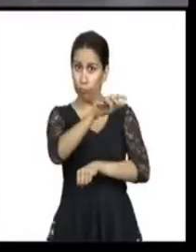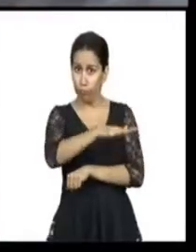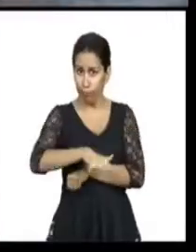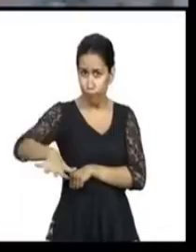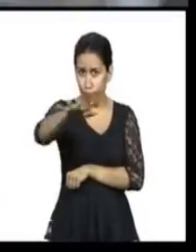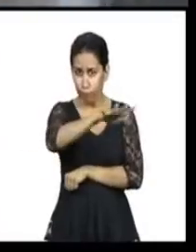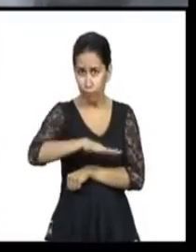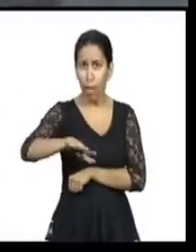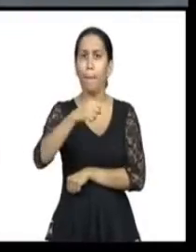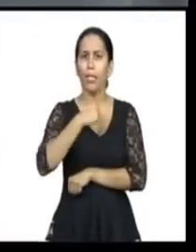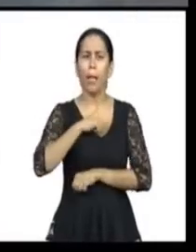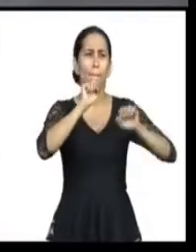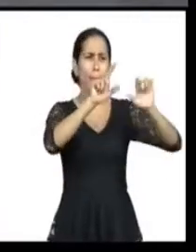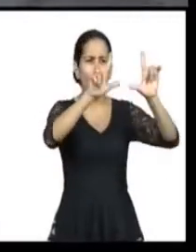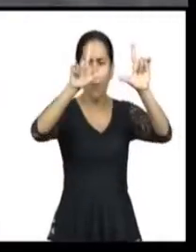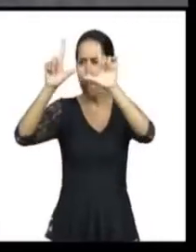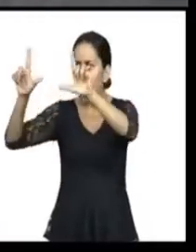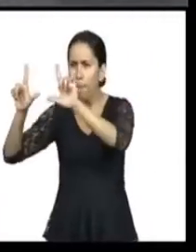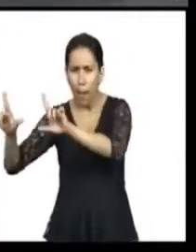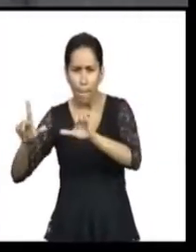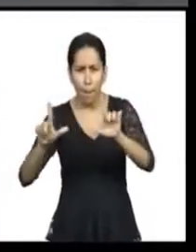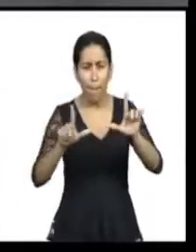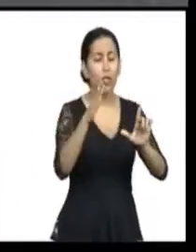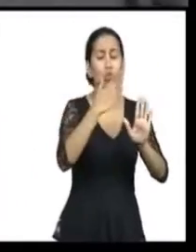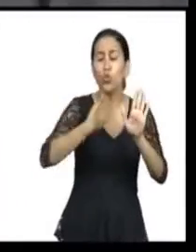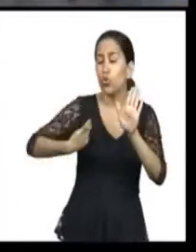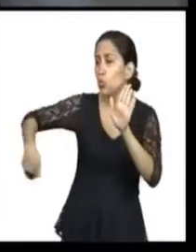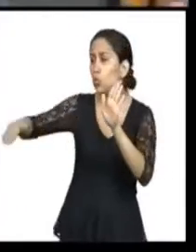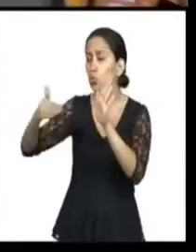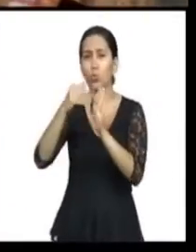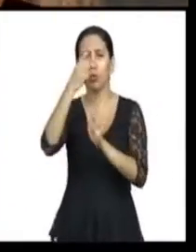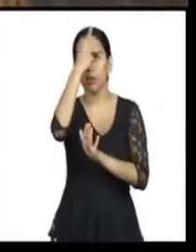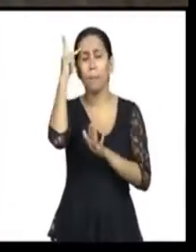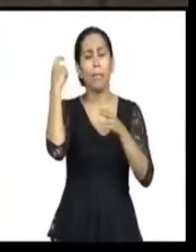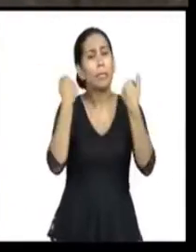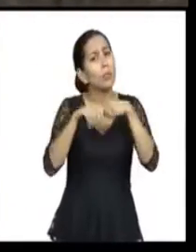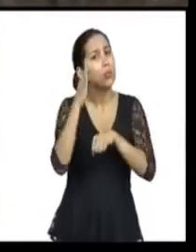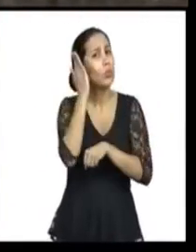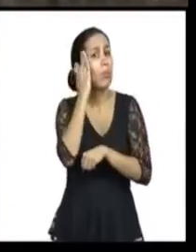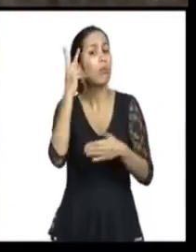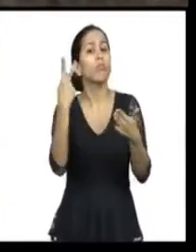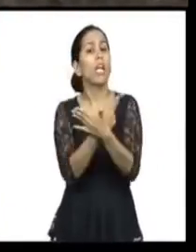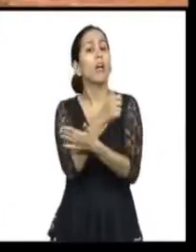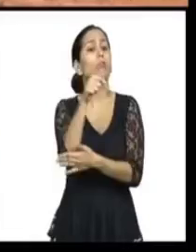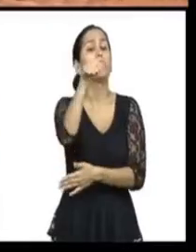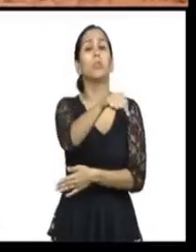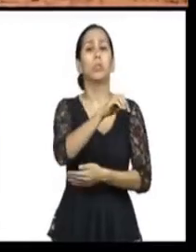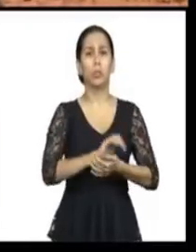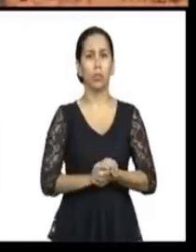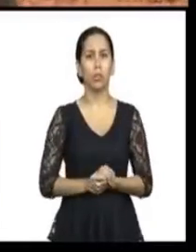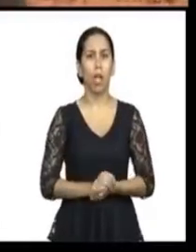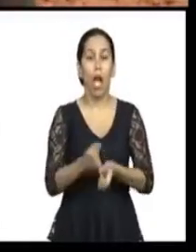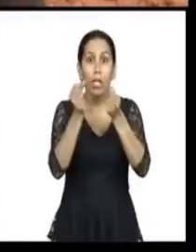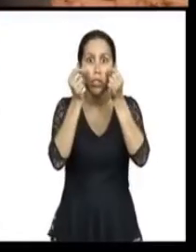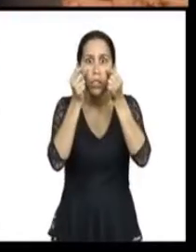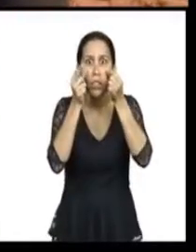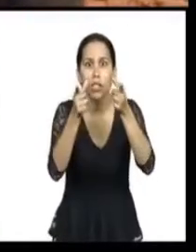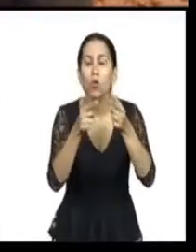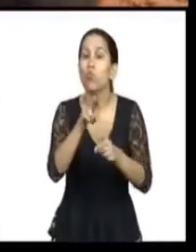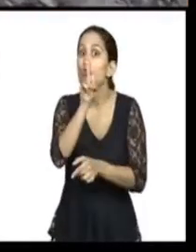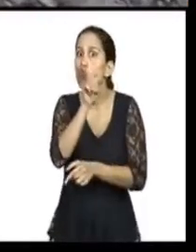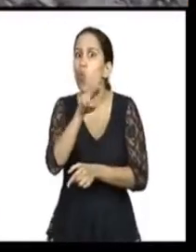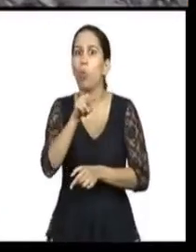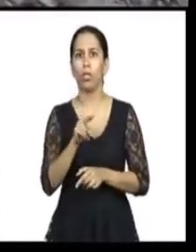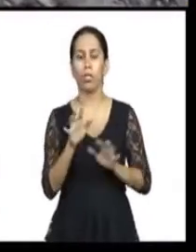sinalizada. Todos precisam saber que ali está sendo feito um trabalho. E muita atenção! Nunca utilize as carregadeiras